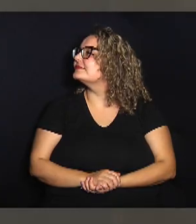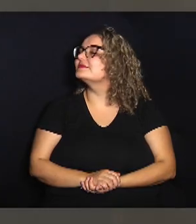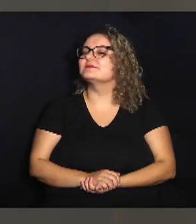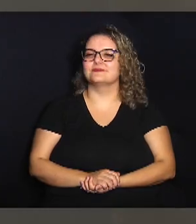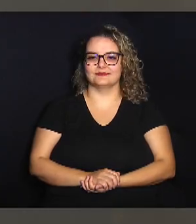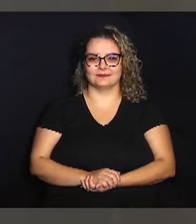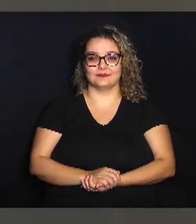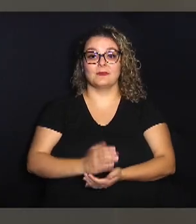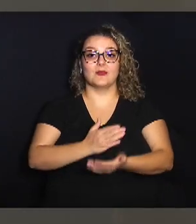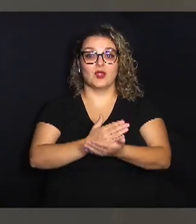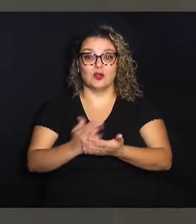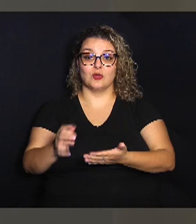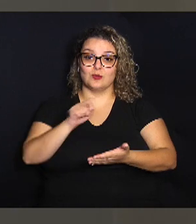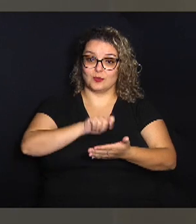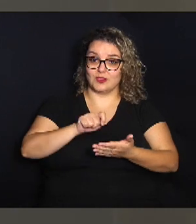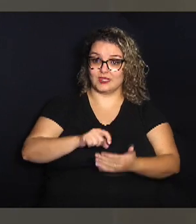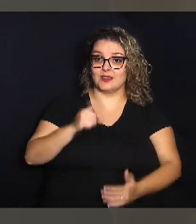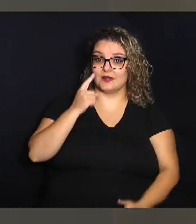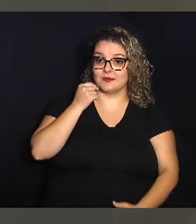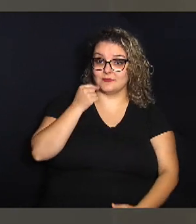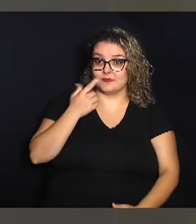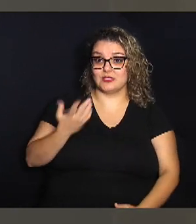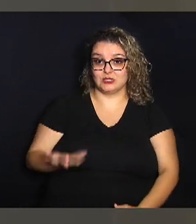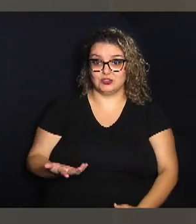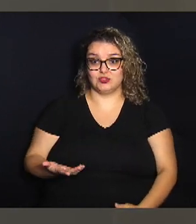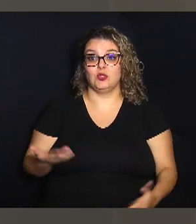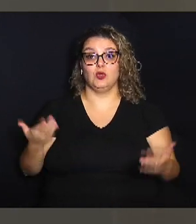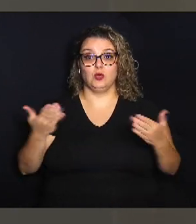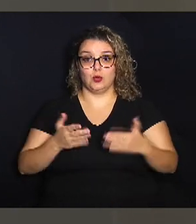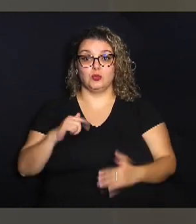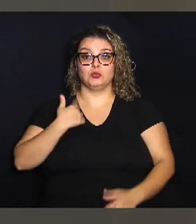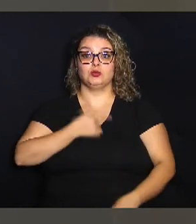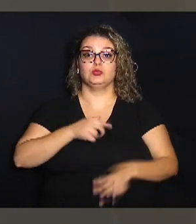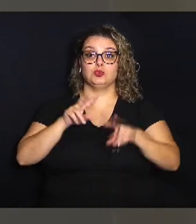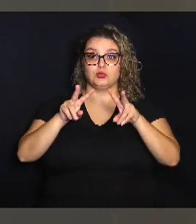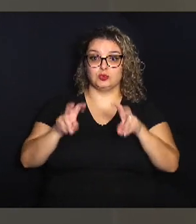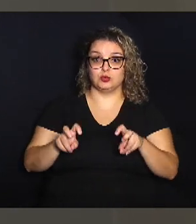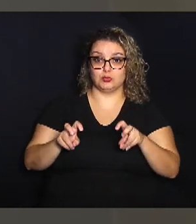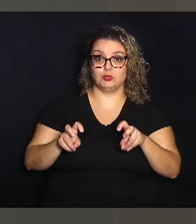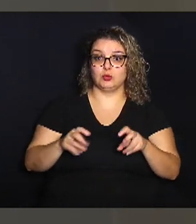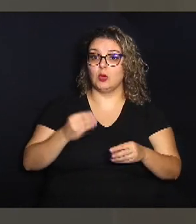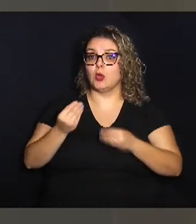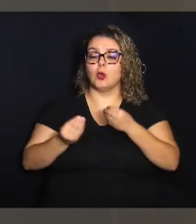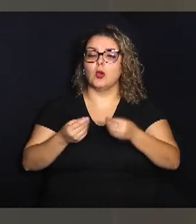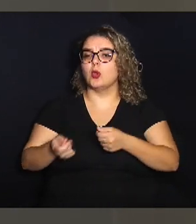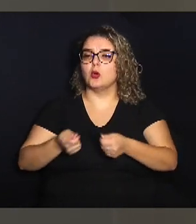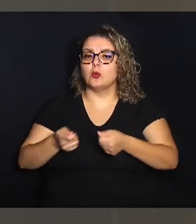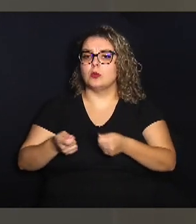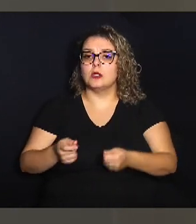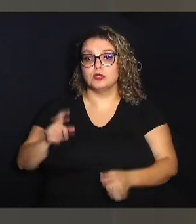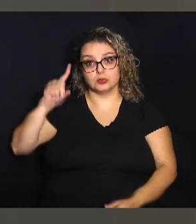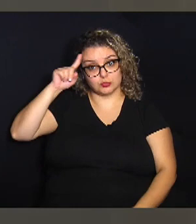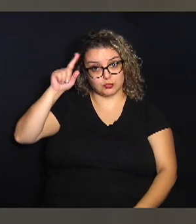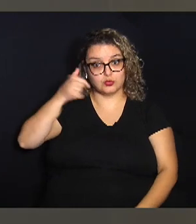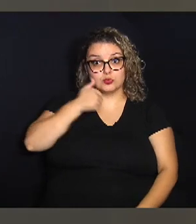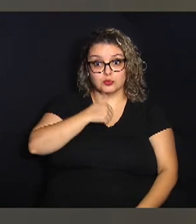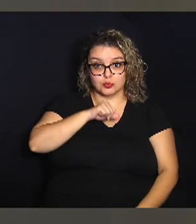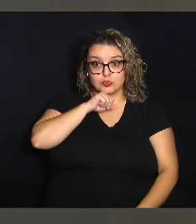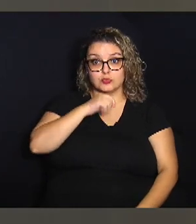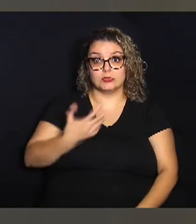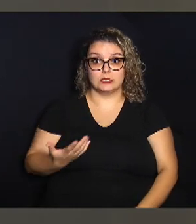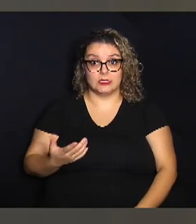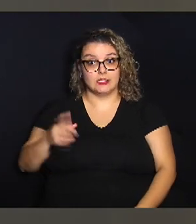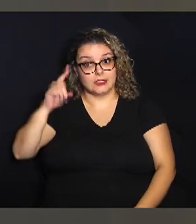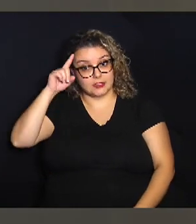Está começando mais um Na Ponta do Lápis e hoje o nosso tema é sobre como economizar no Dia das Mães, essa data